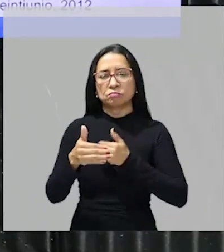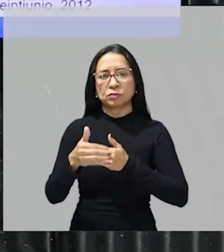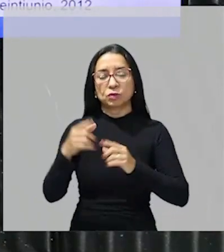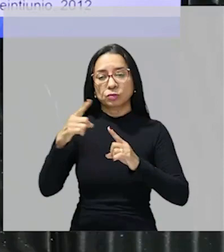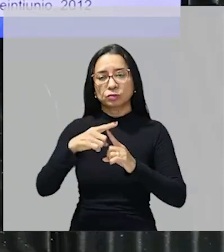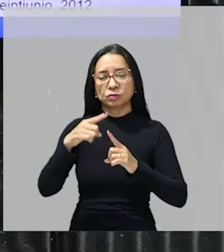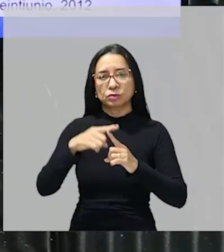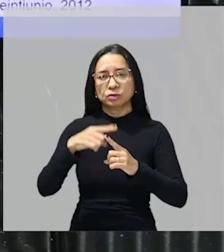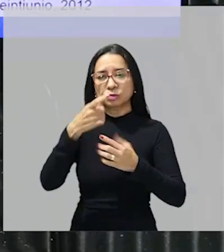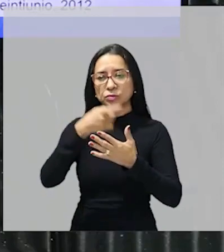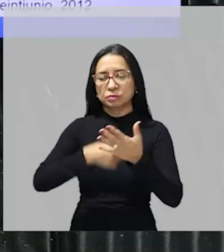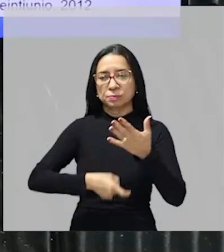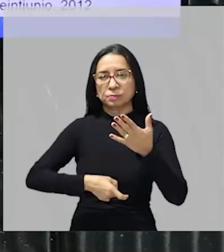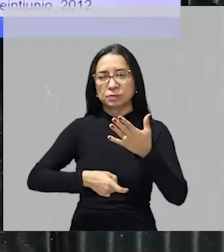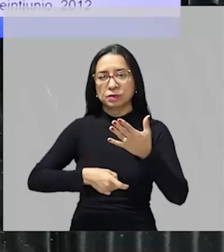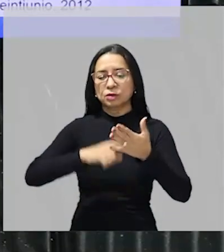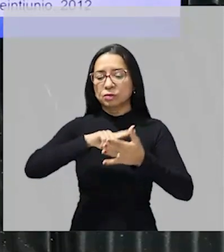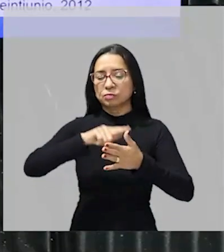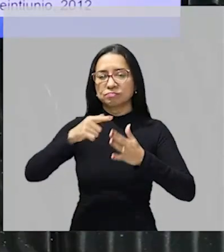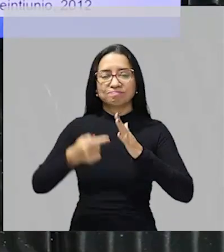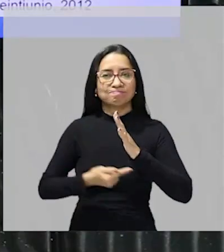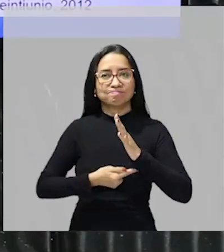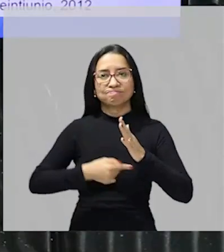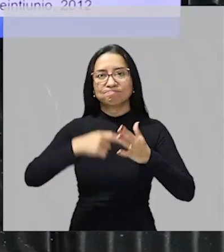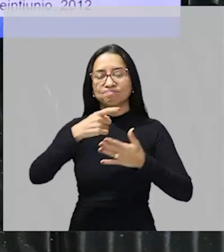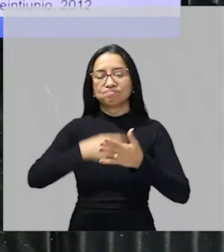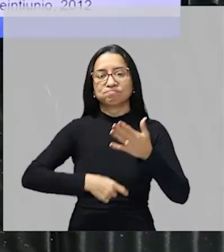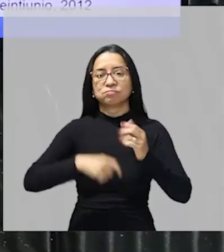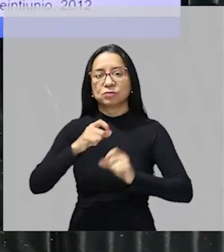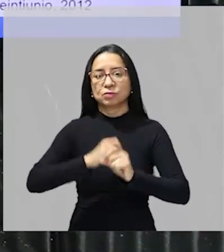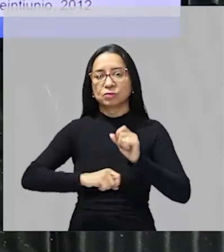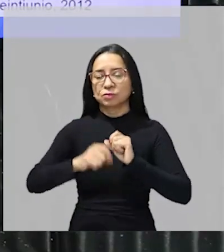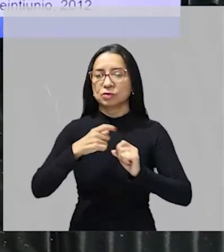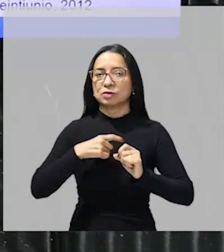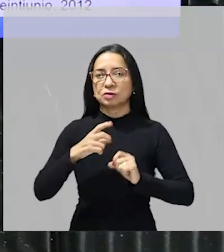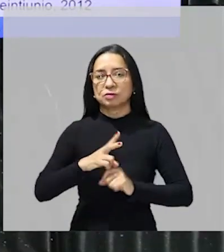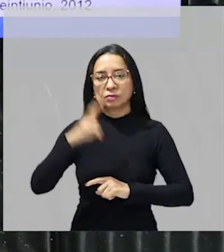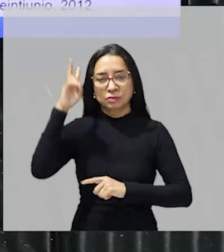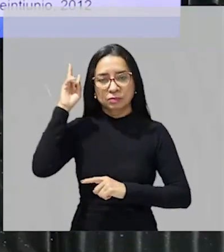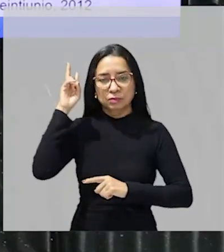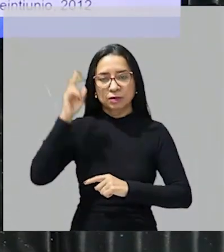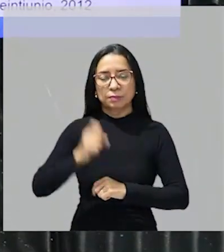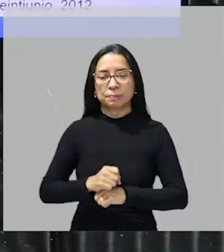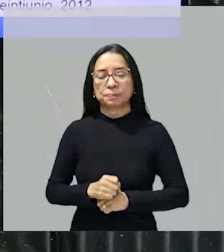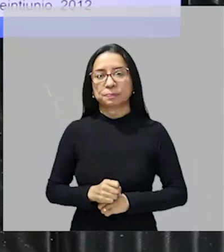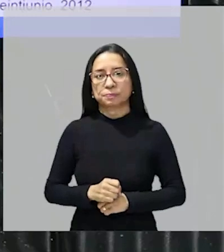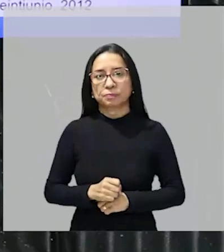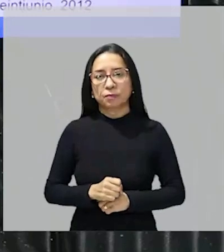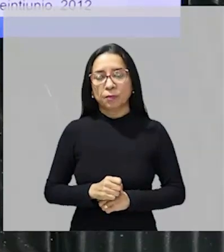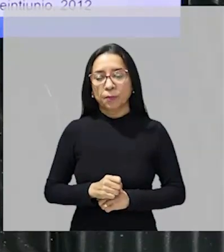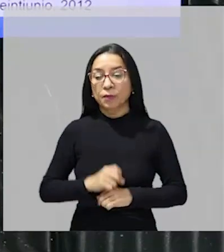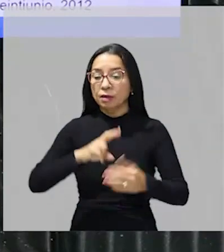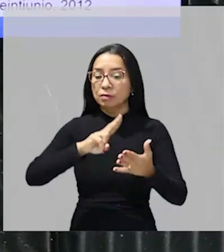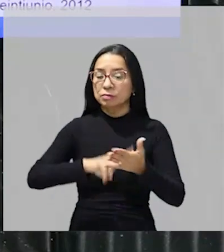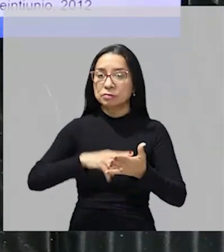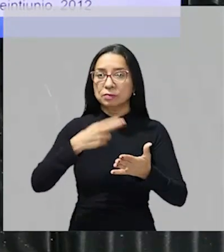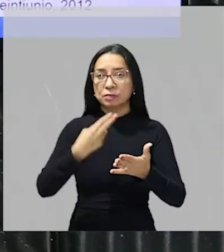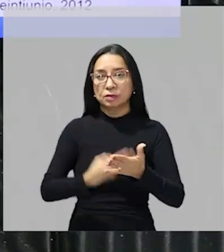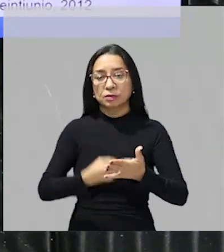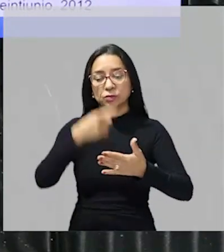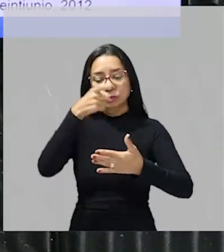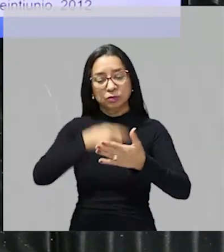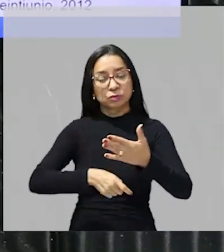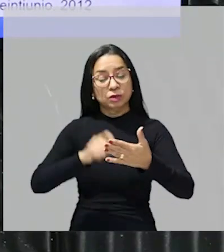de textos, sobre gêneros textuais, sobre o que cai no vestibular, né? Então, interpretação textual é o que